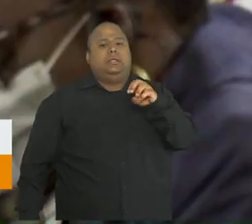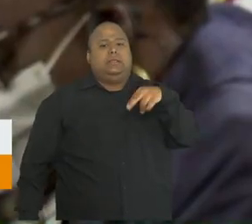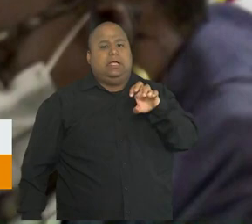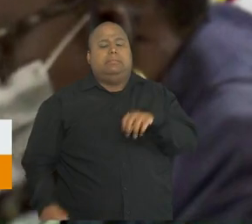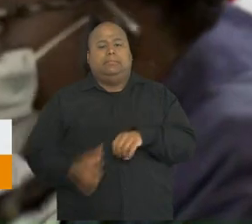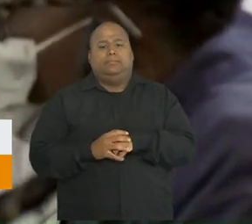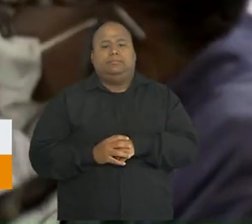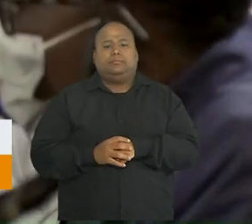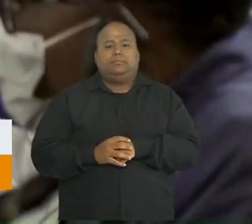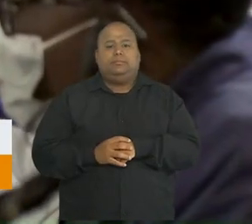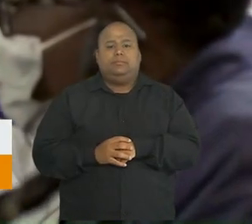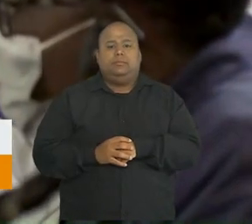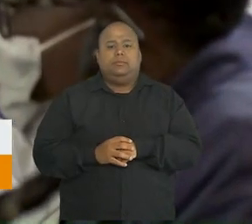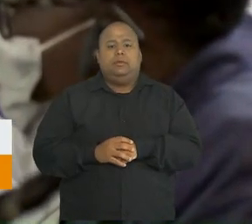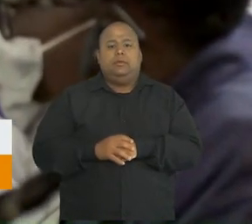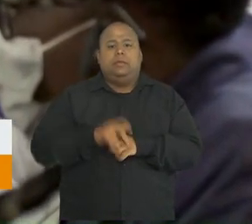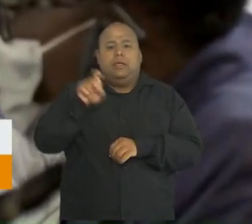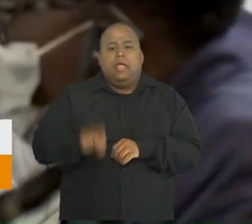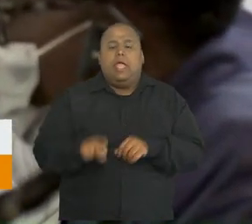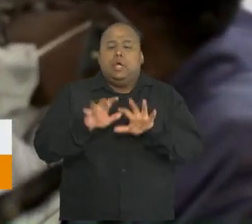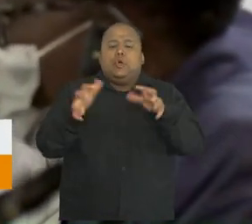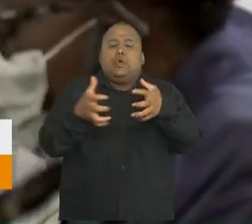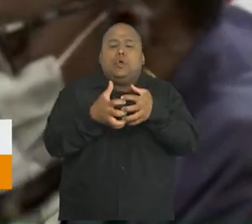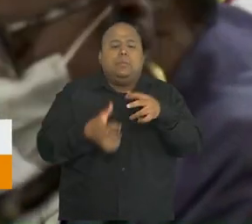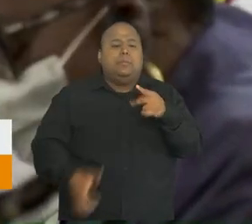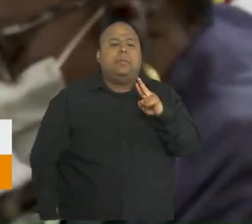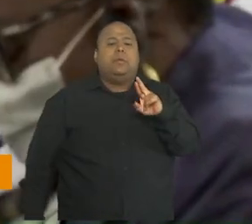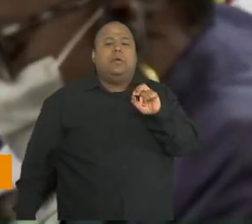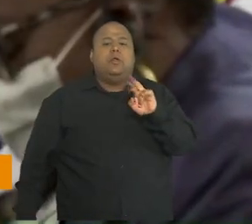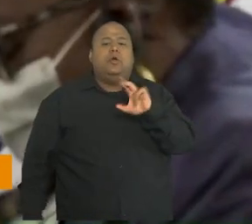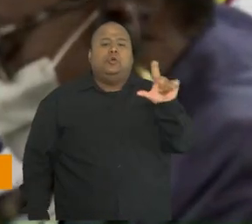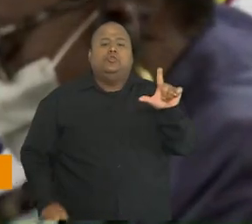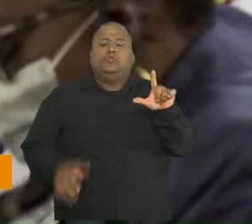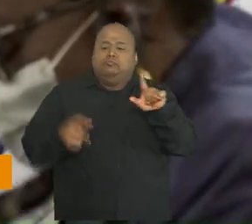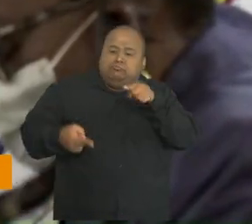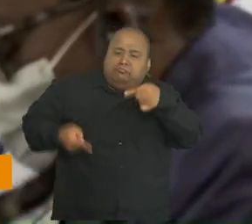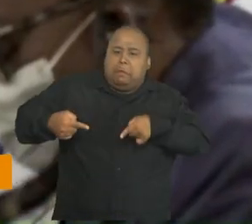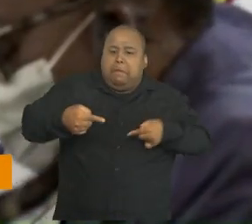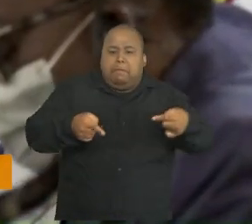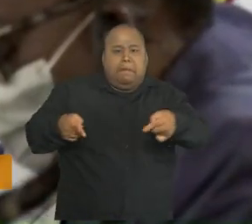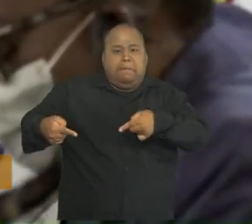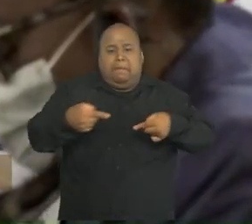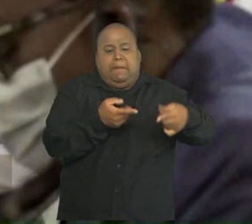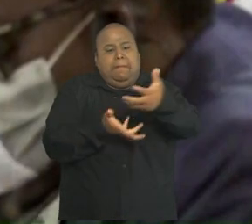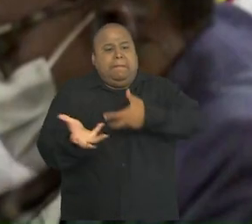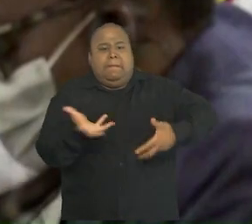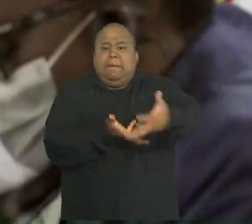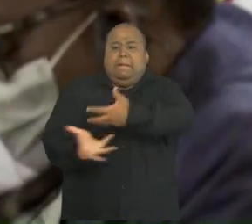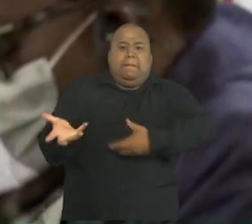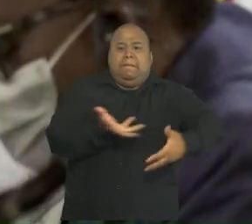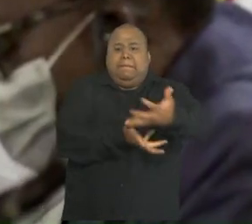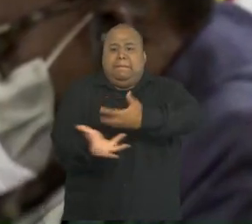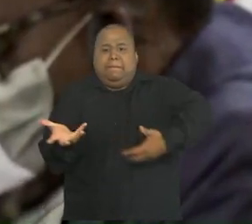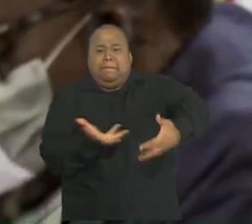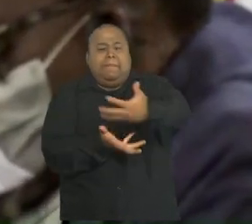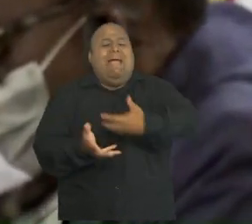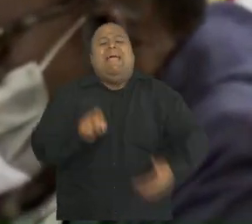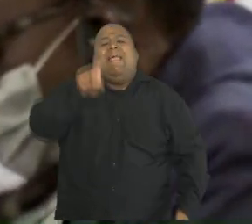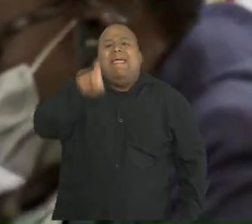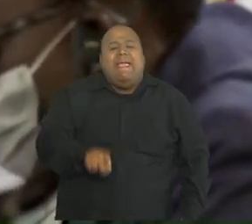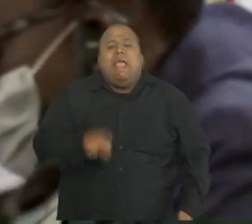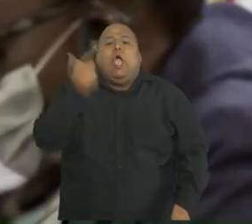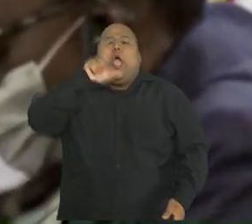ProSul, como um fórum, um lugar de encontro para compartilhar, colaborar, analisar,